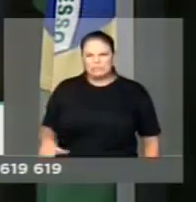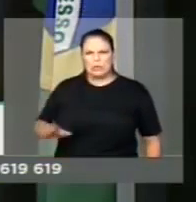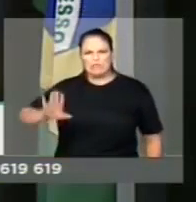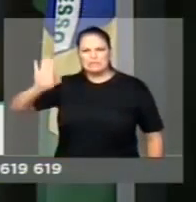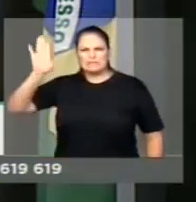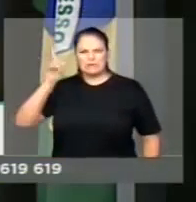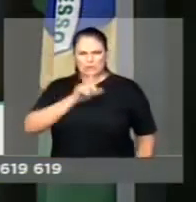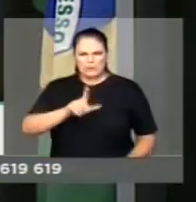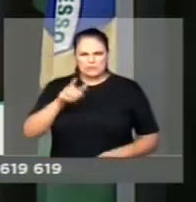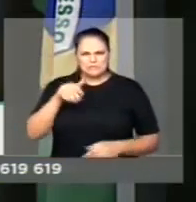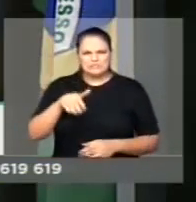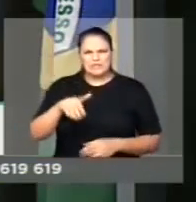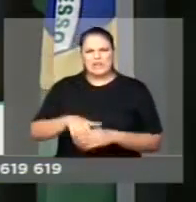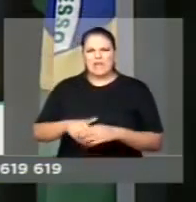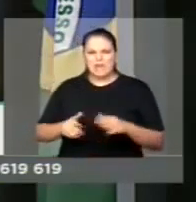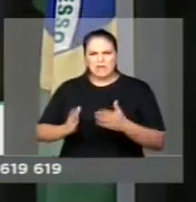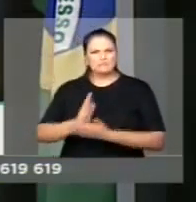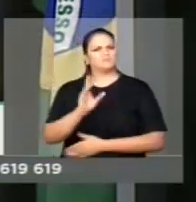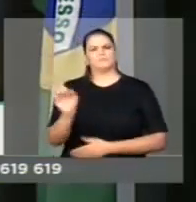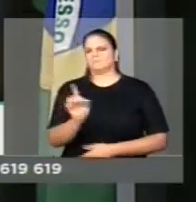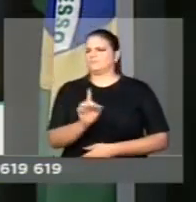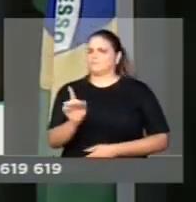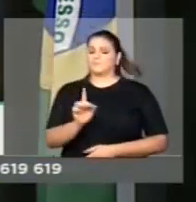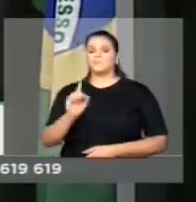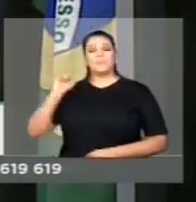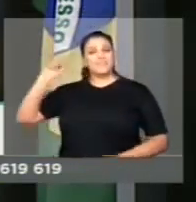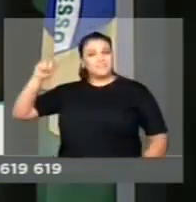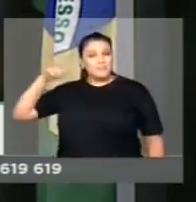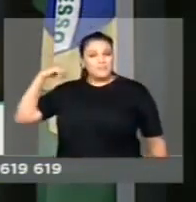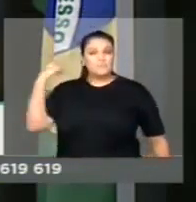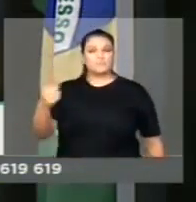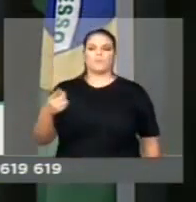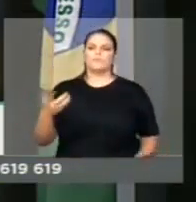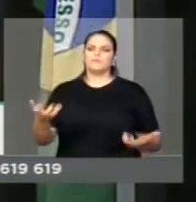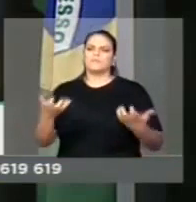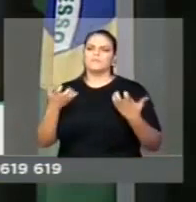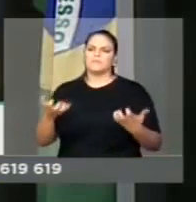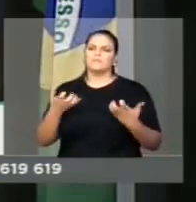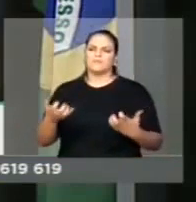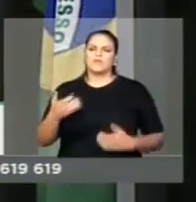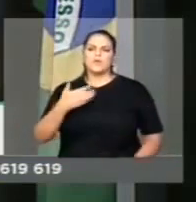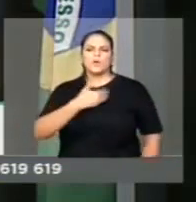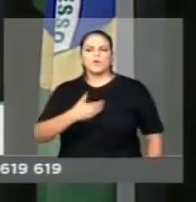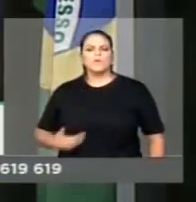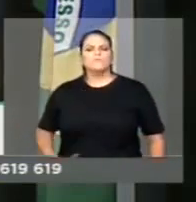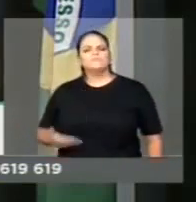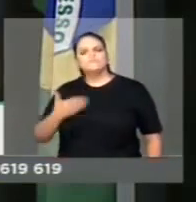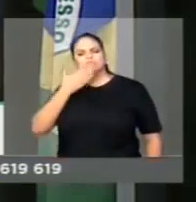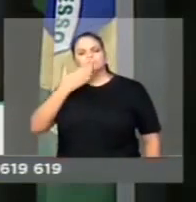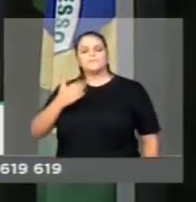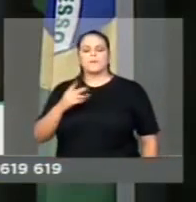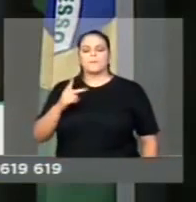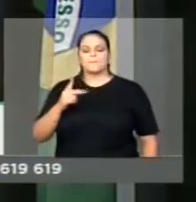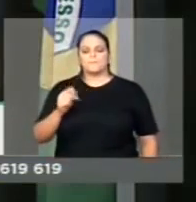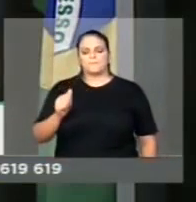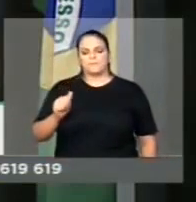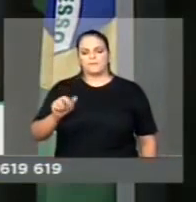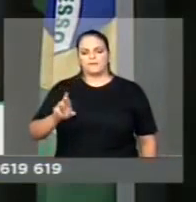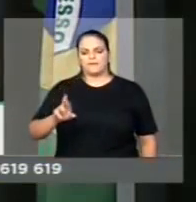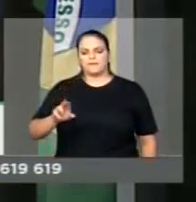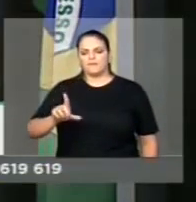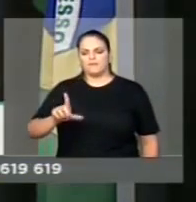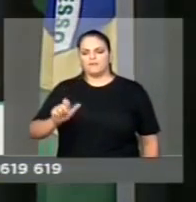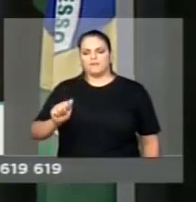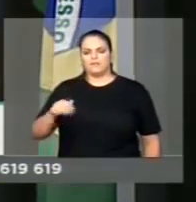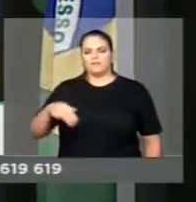o presidencialismo com o parlamentarismo. A reforma financeira para equalizar todos os ativos financeiros, Fundo de